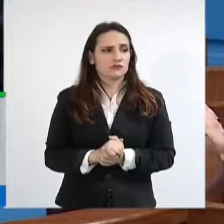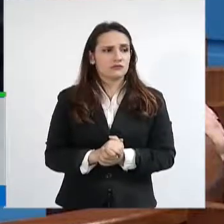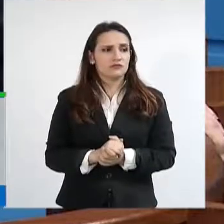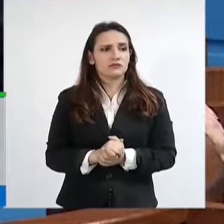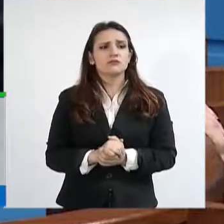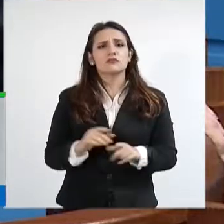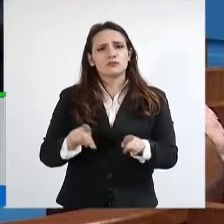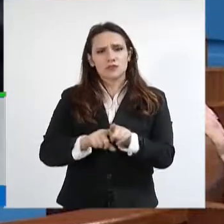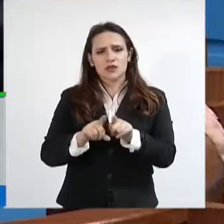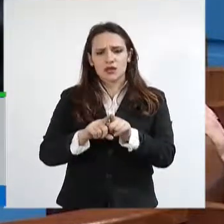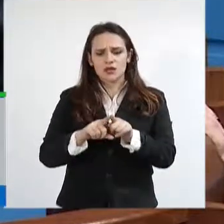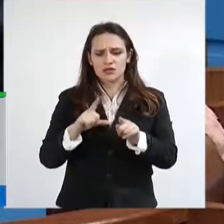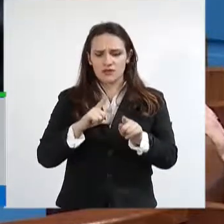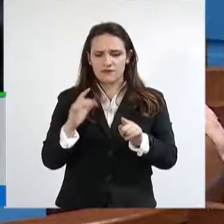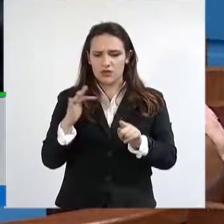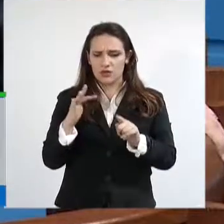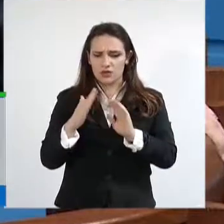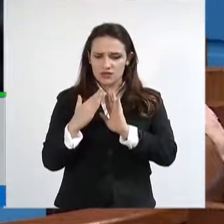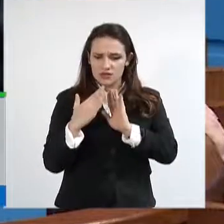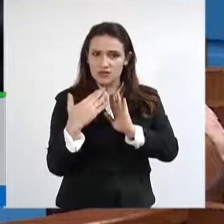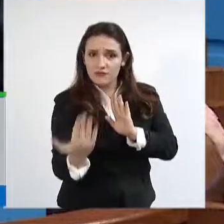algumas universidades brasileiras.